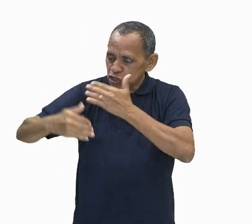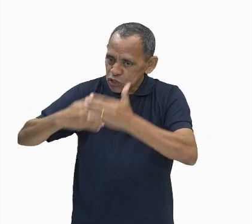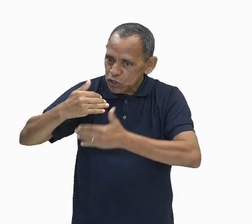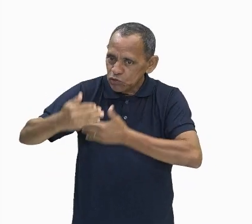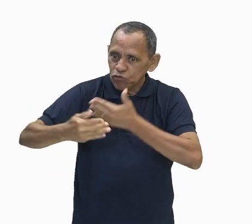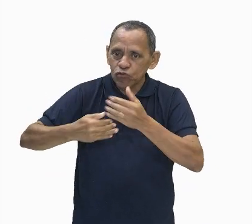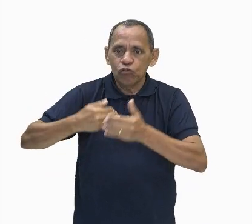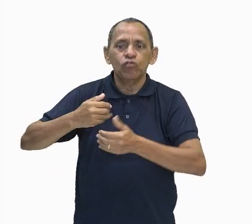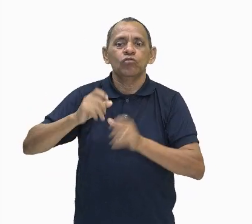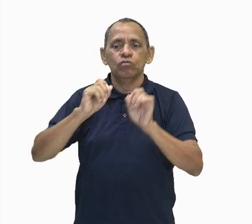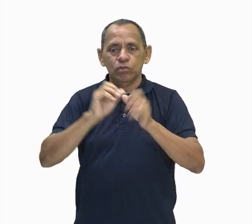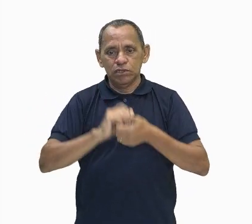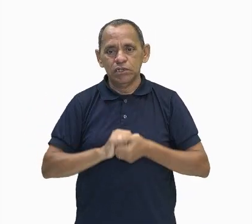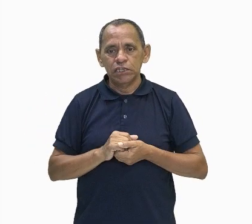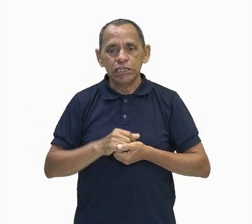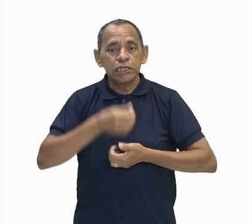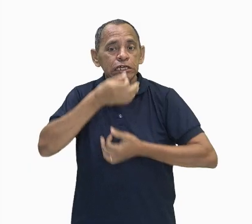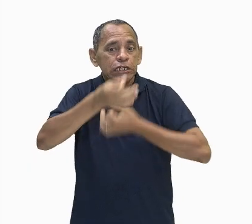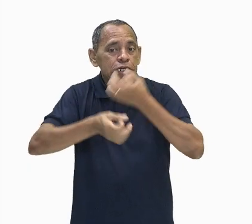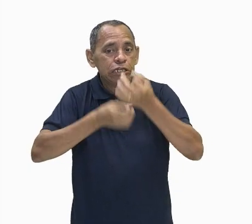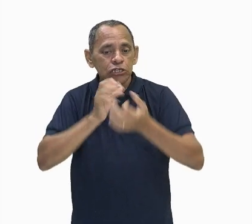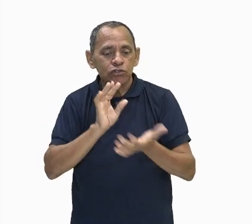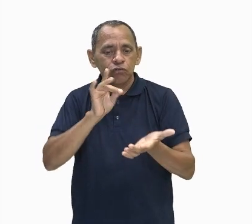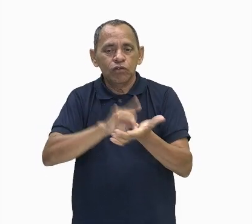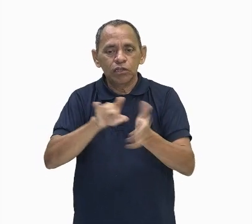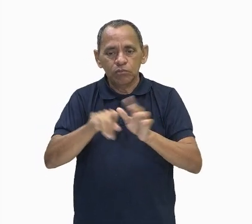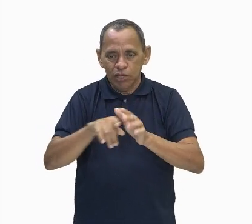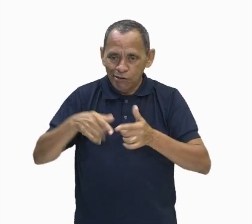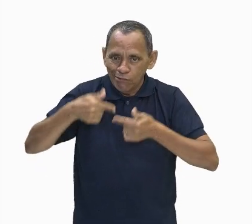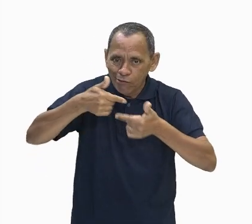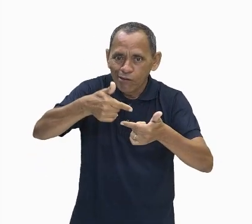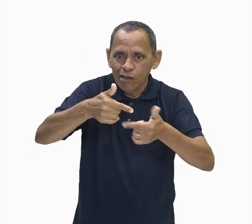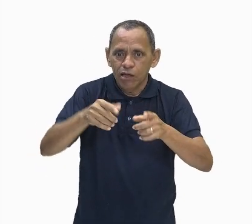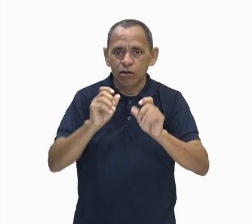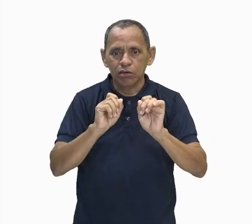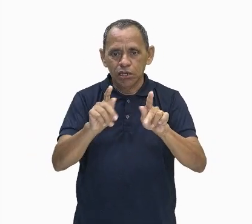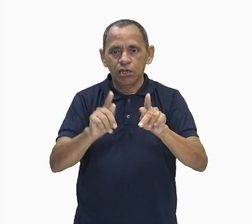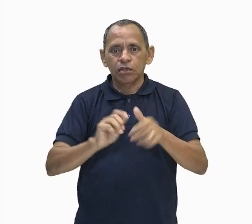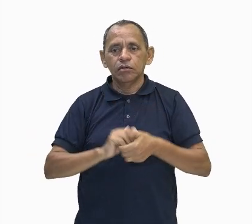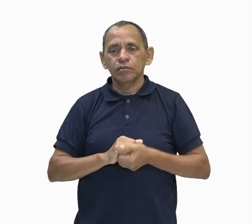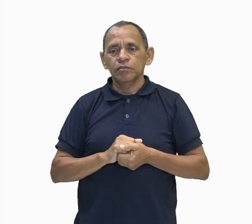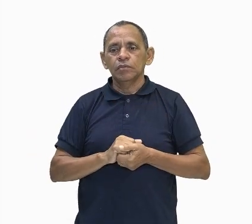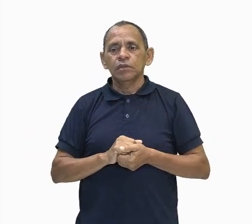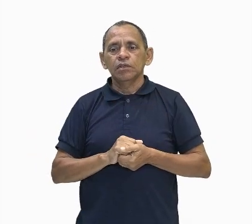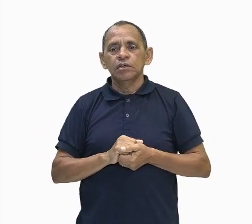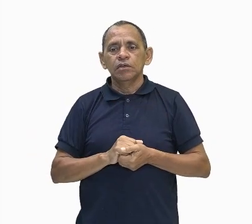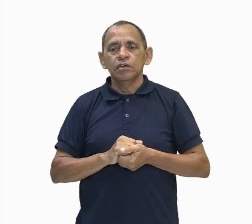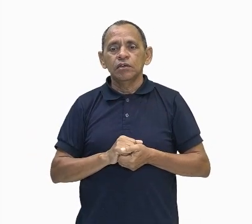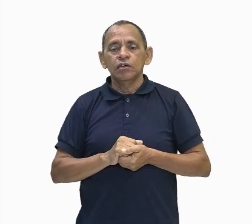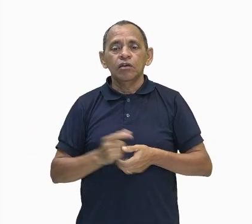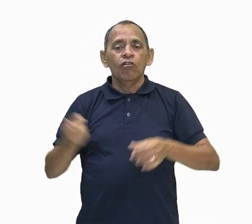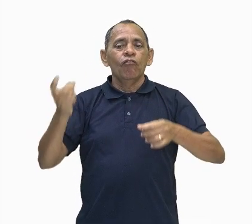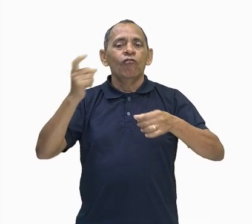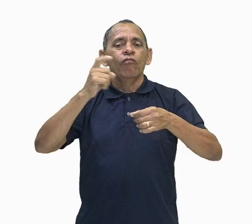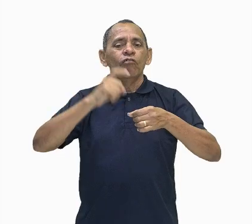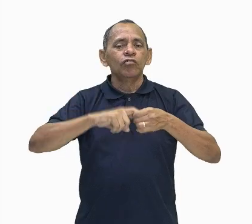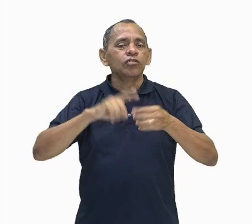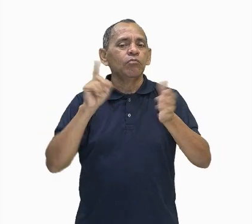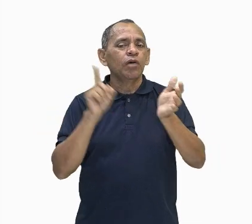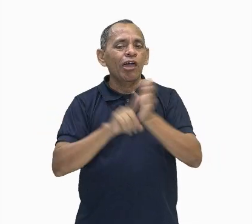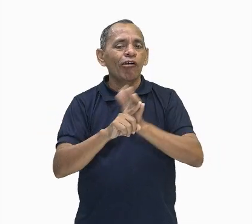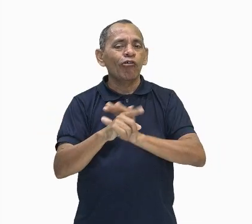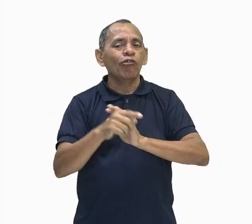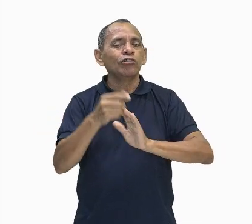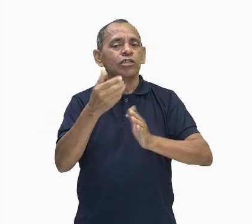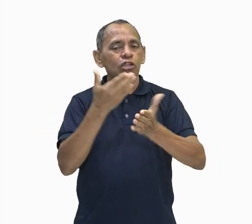crítico diante do fato que foi esta guerra, correto? E aí, voltando àquela pergunta do